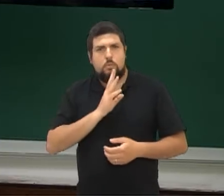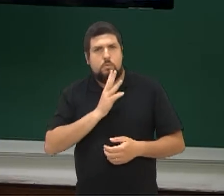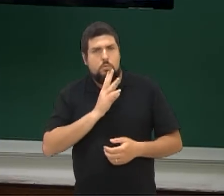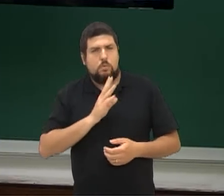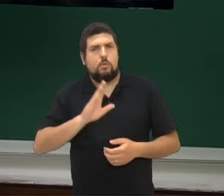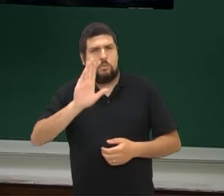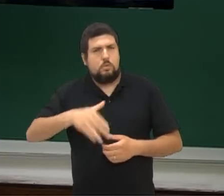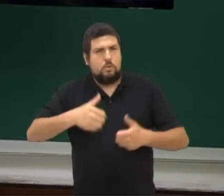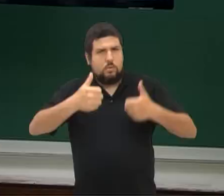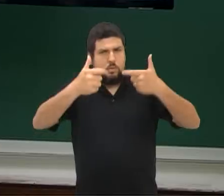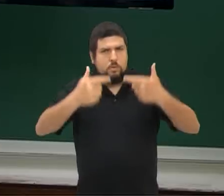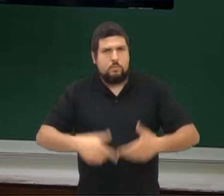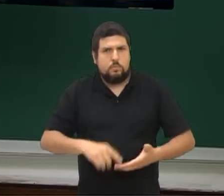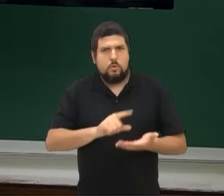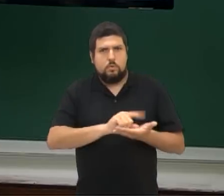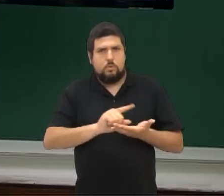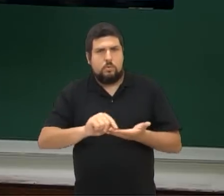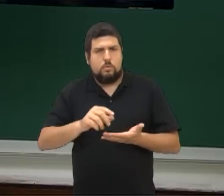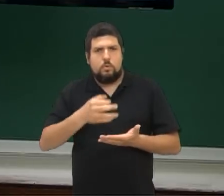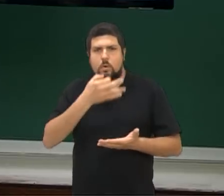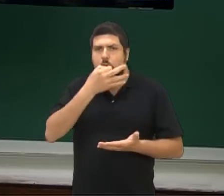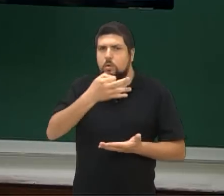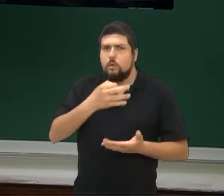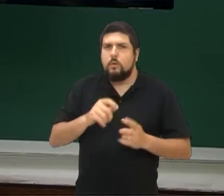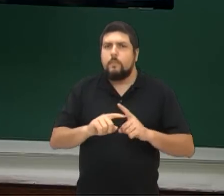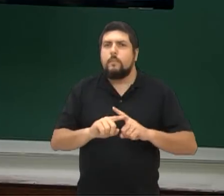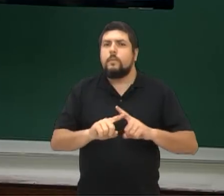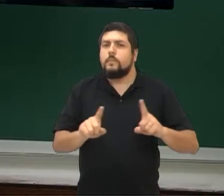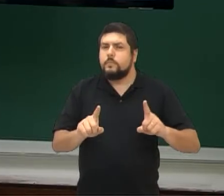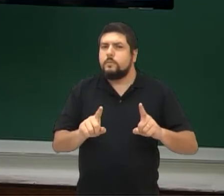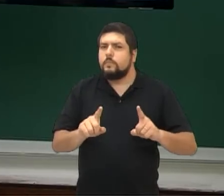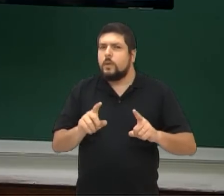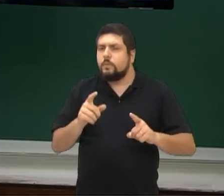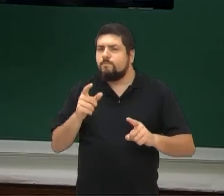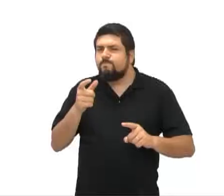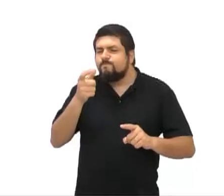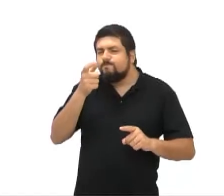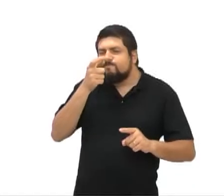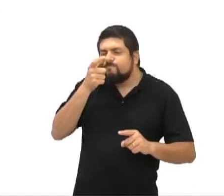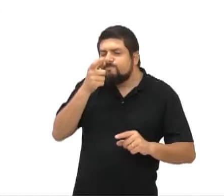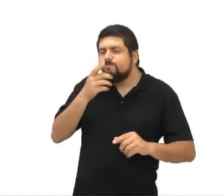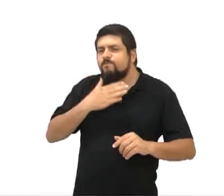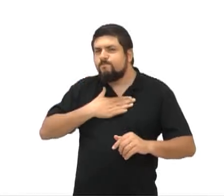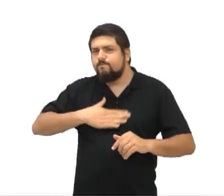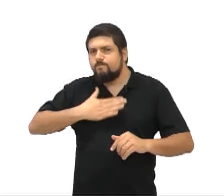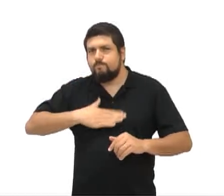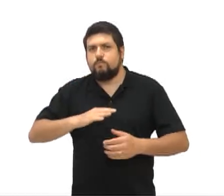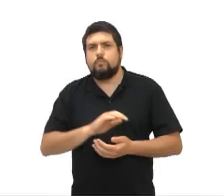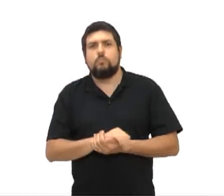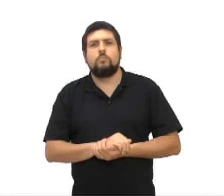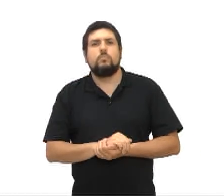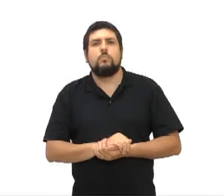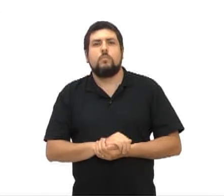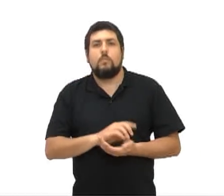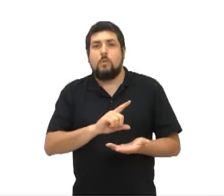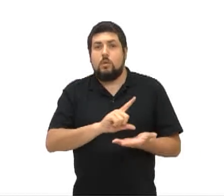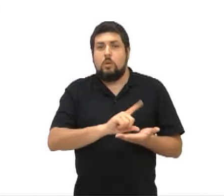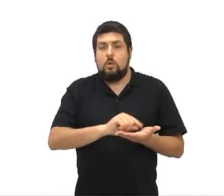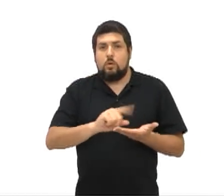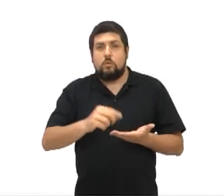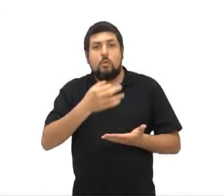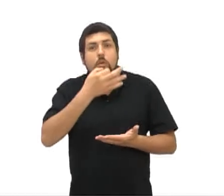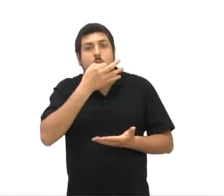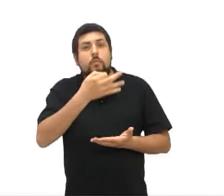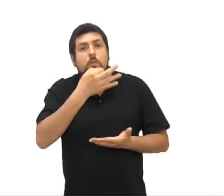trabalhou com artigo de opinião, mas é bem importante que você olhe isso com bastante carinho. Vamos lá? Os artigos de opinião, eles